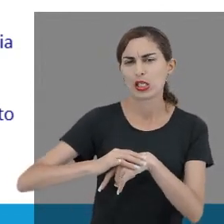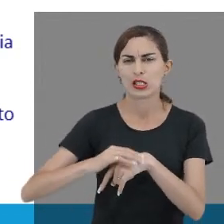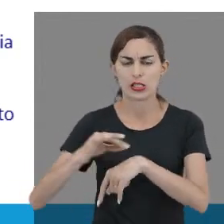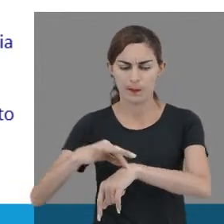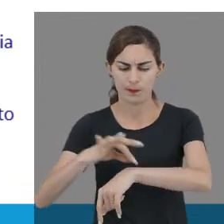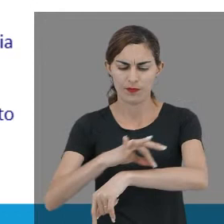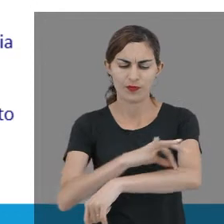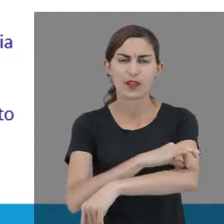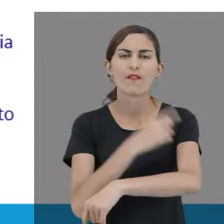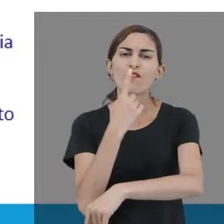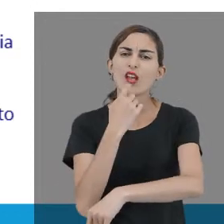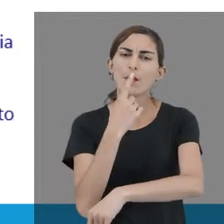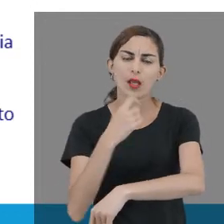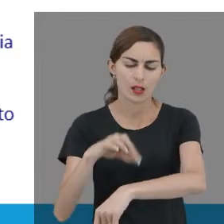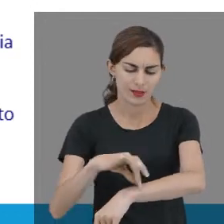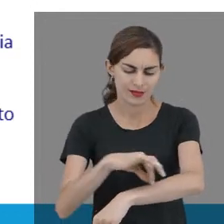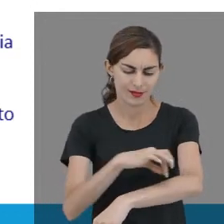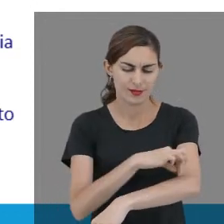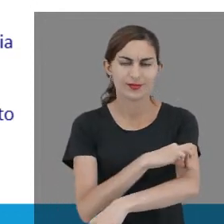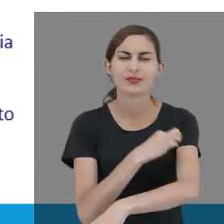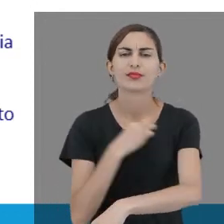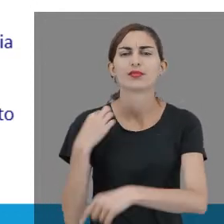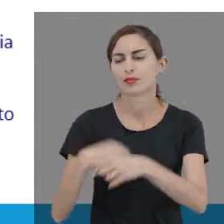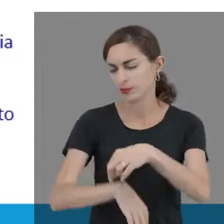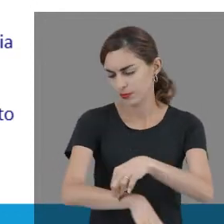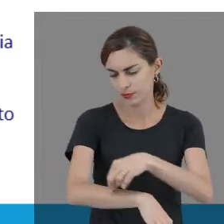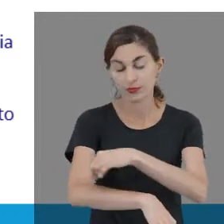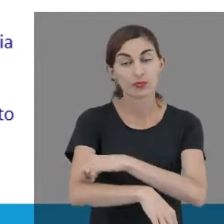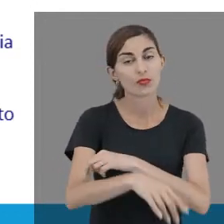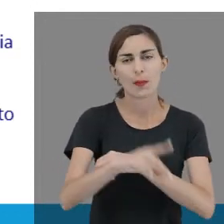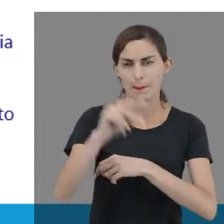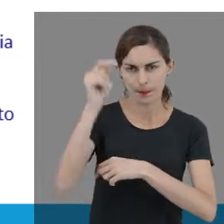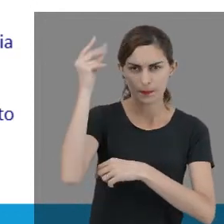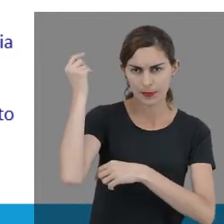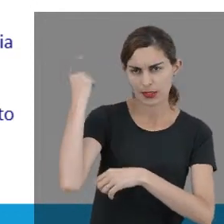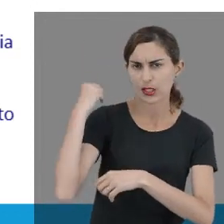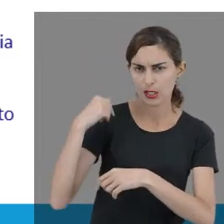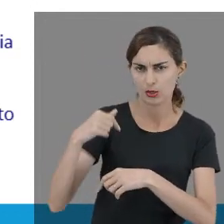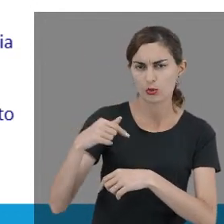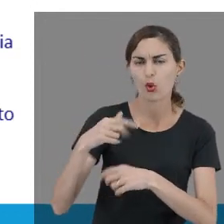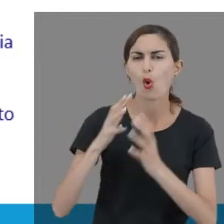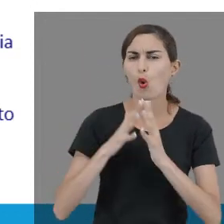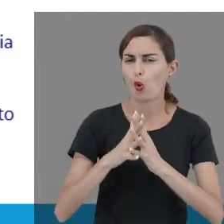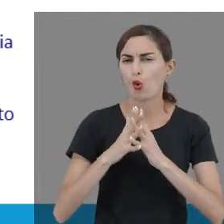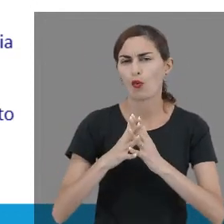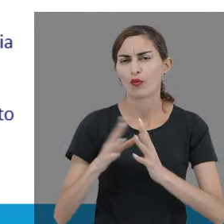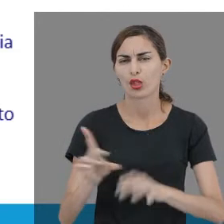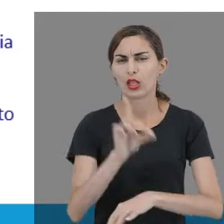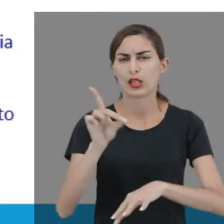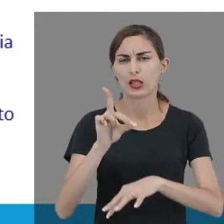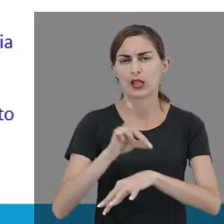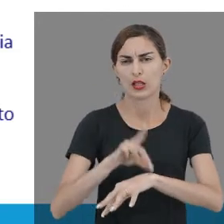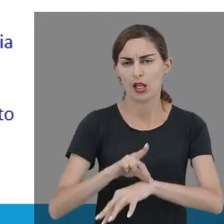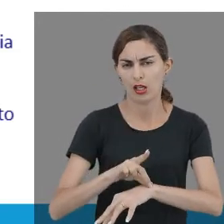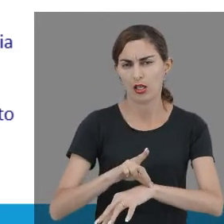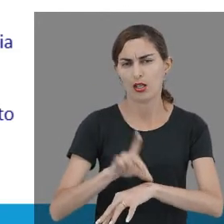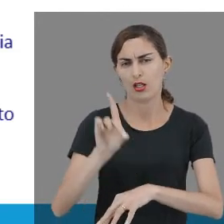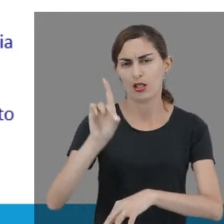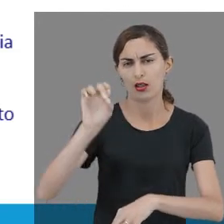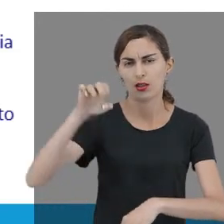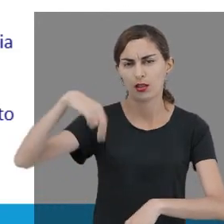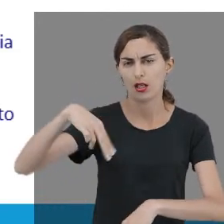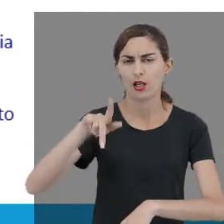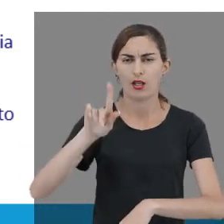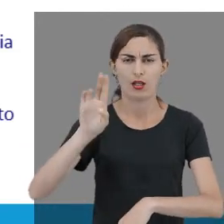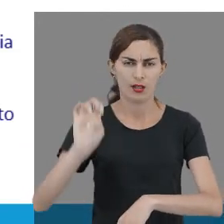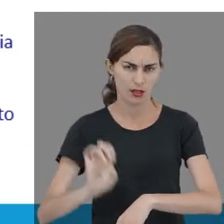por manchas vermelhas. Essas manchas vermelhas, na época, se confundiam com dengue, né? E